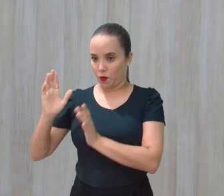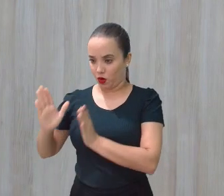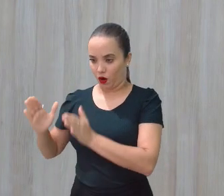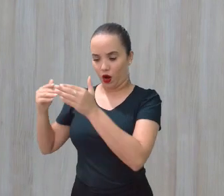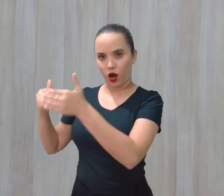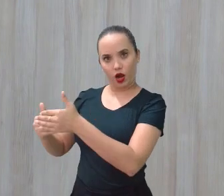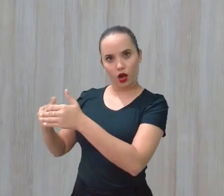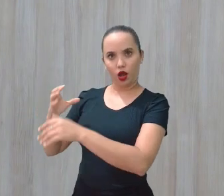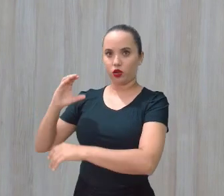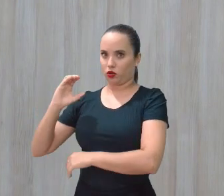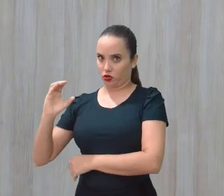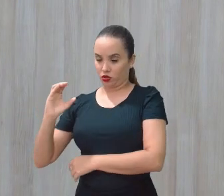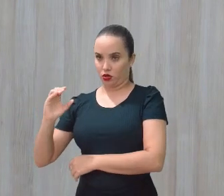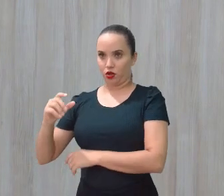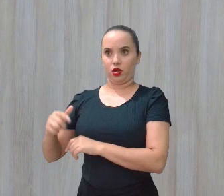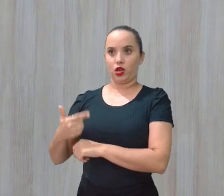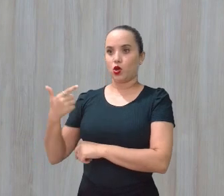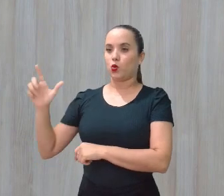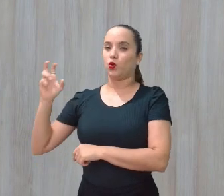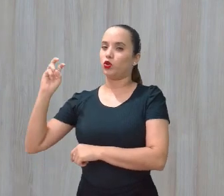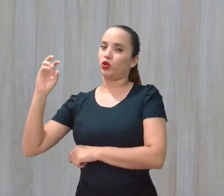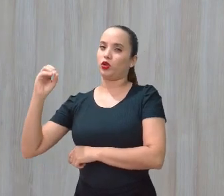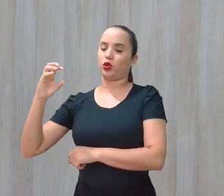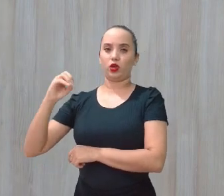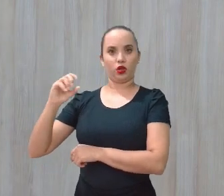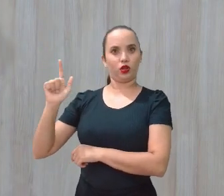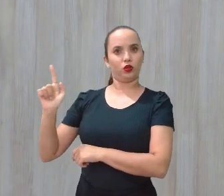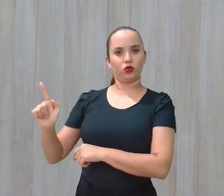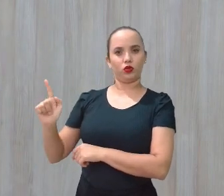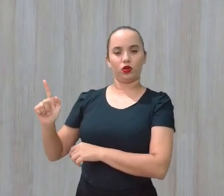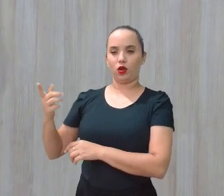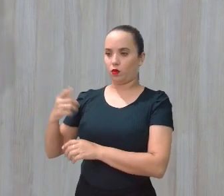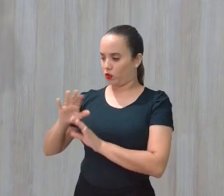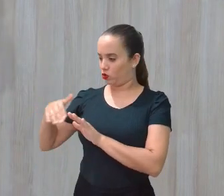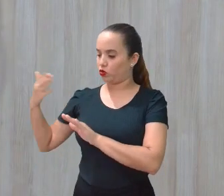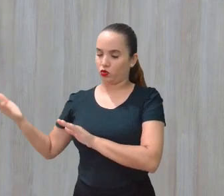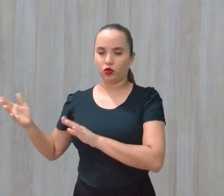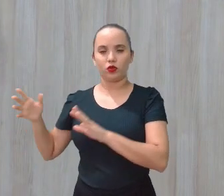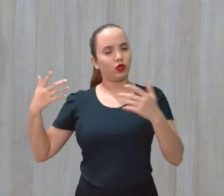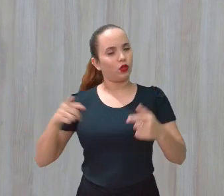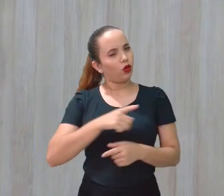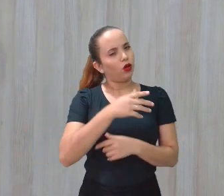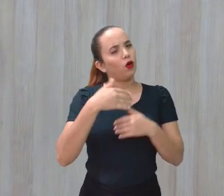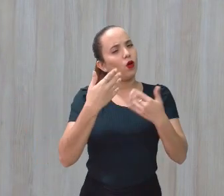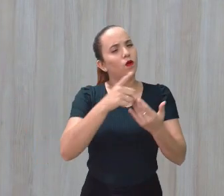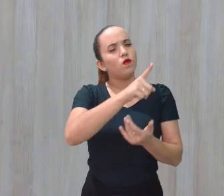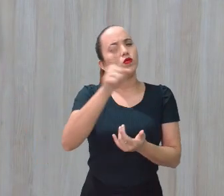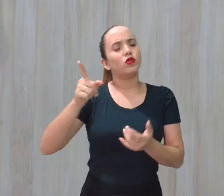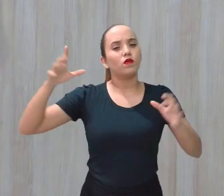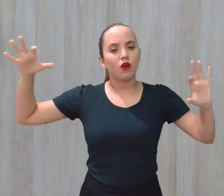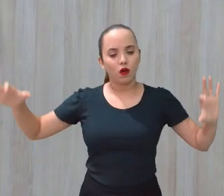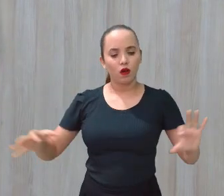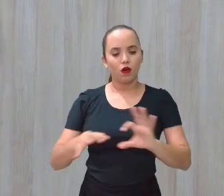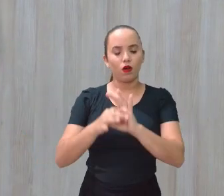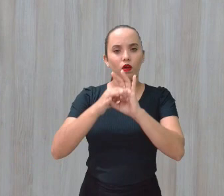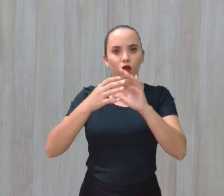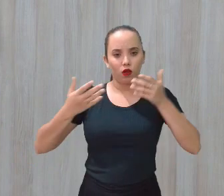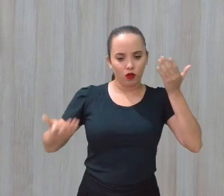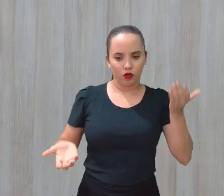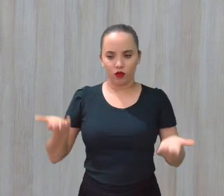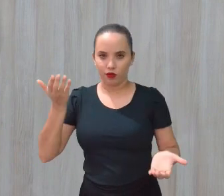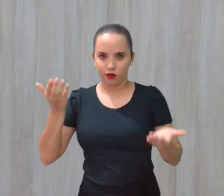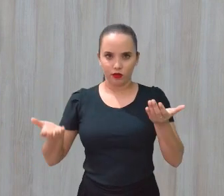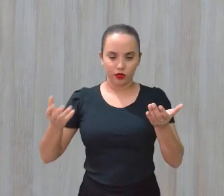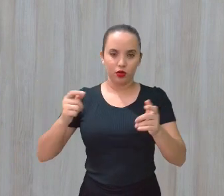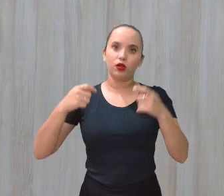C, 500 gramas, que está ali. Então, tenta associar bem aquela equação com o que está naquela balança, né? Lembrando